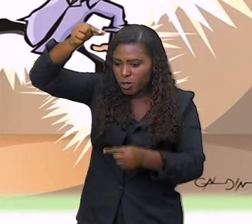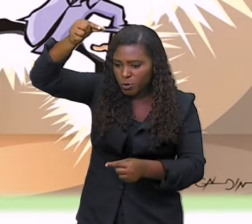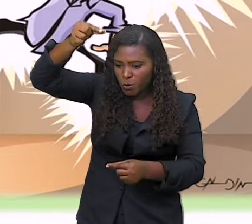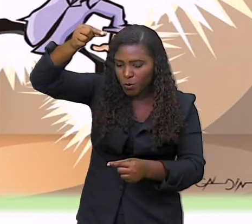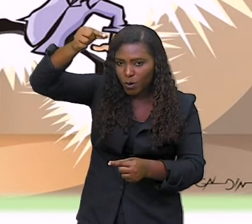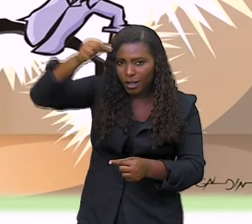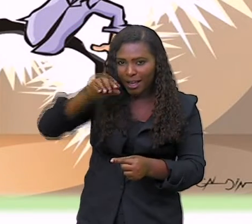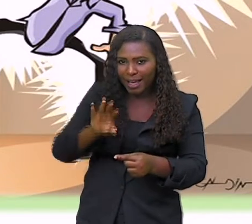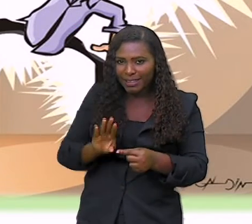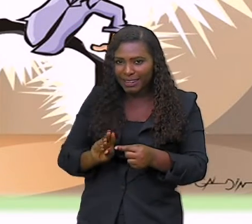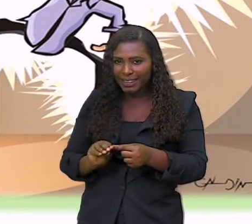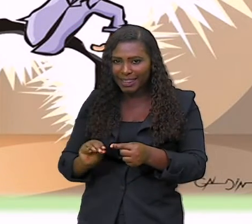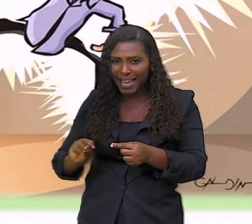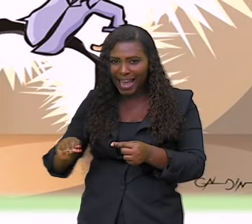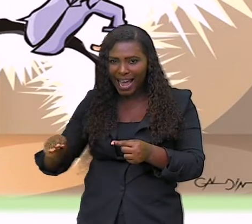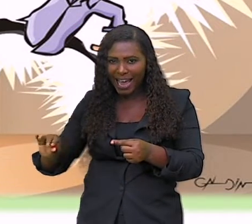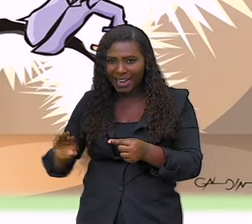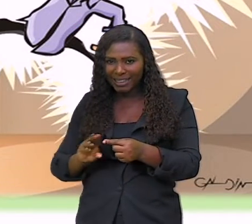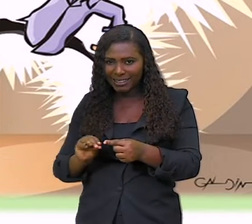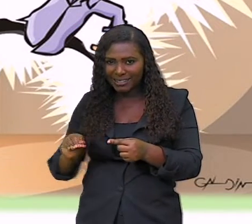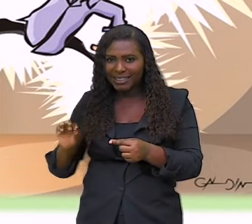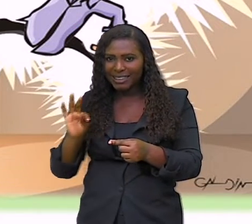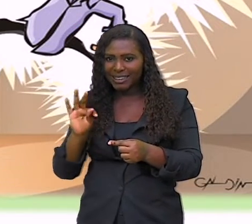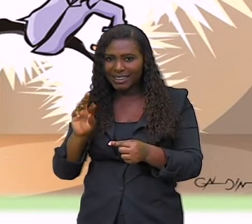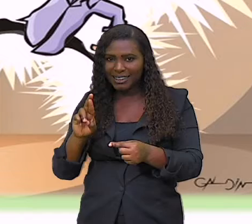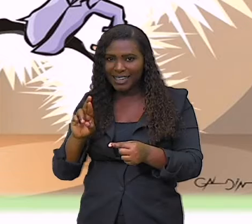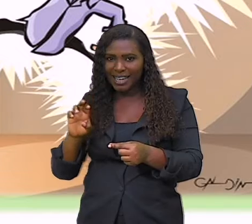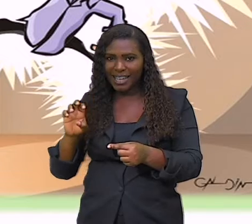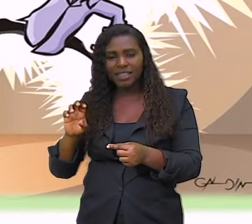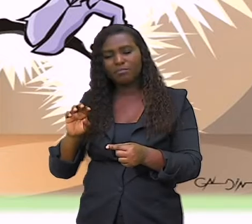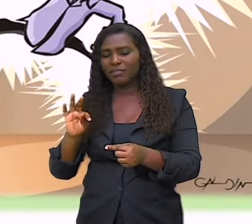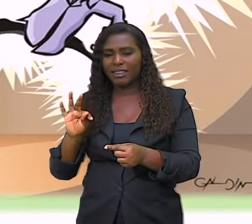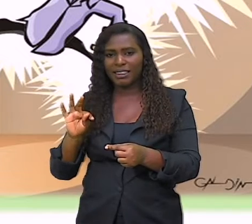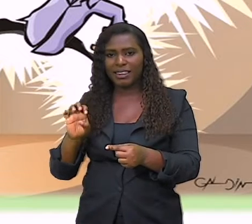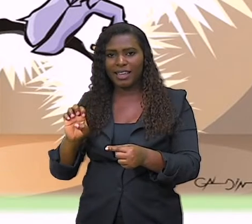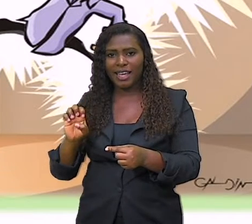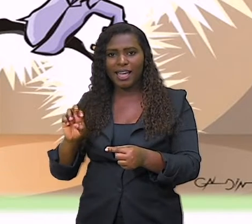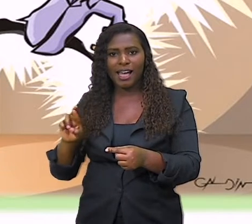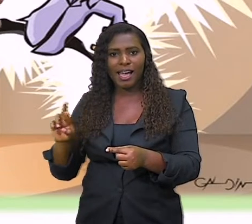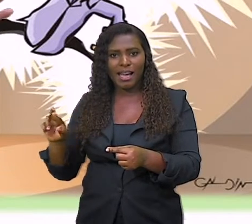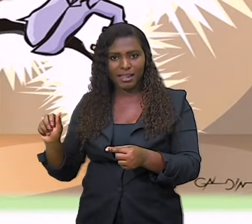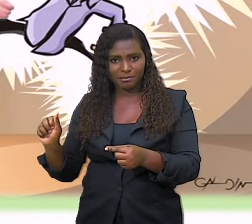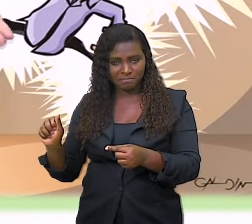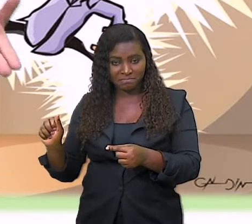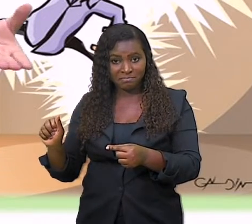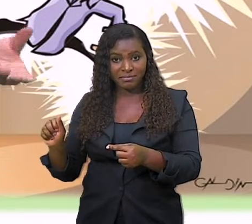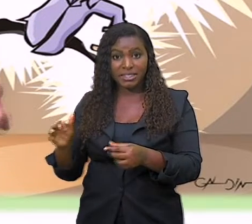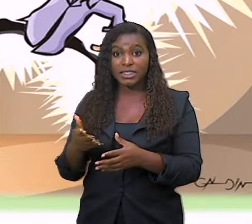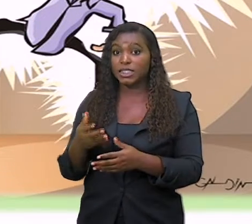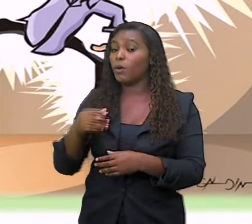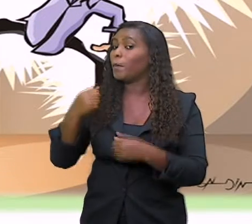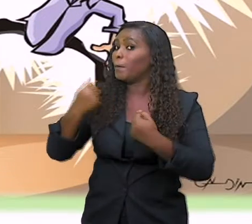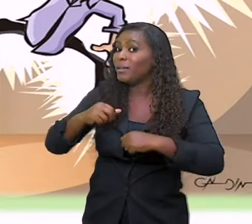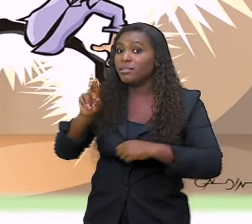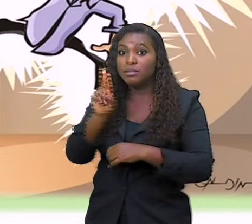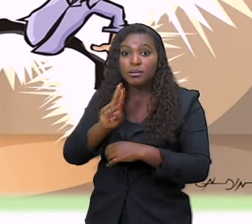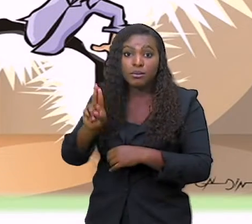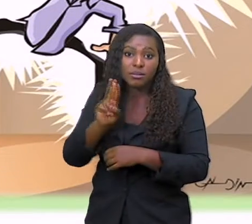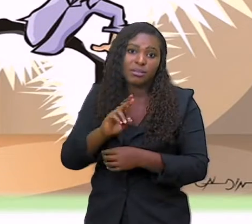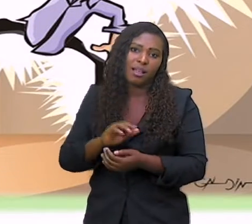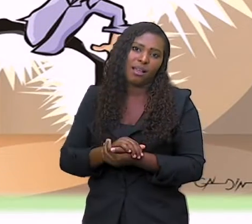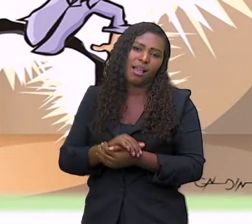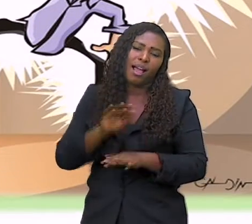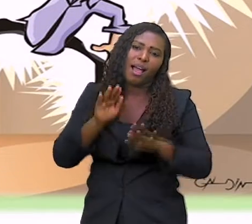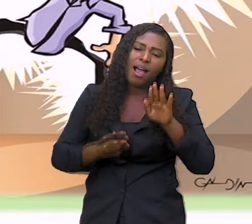um envoltório externo de metal. Imagine que por algum problema de fabricação, isso ali